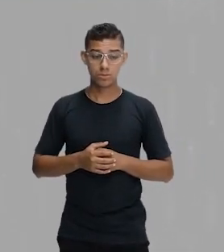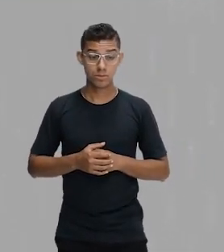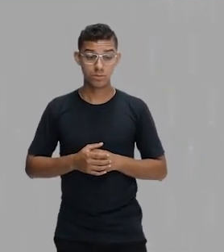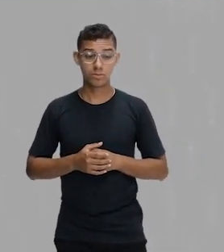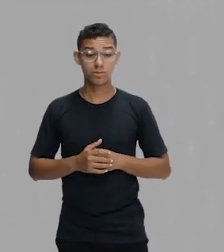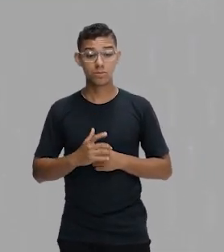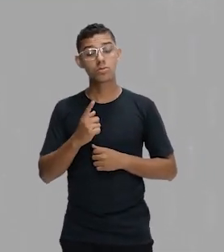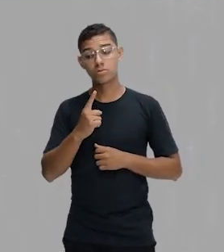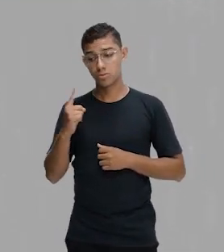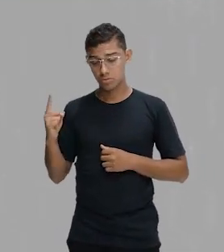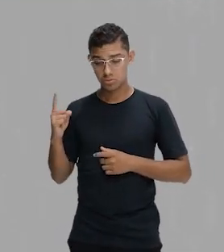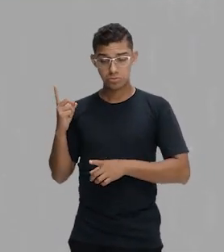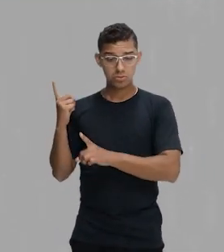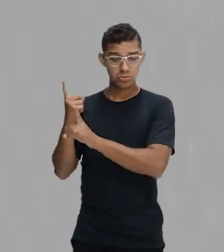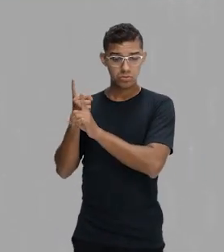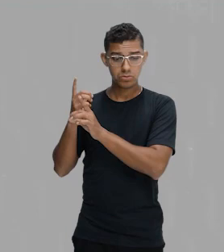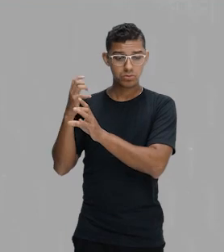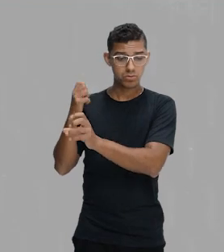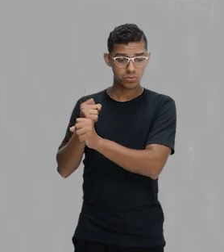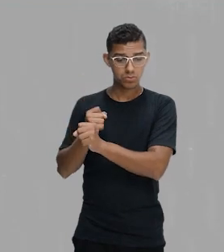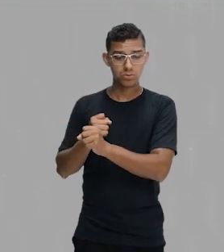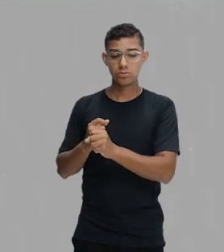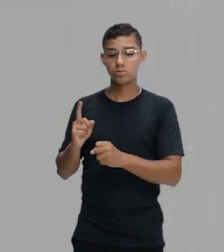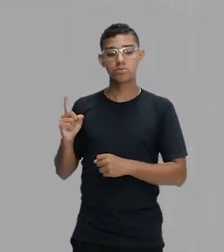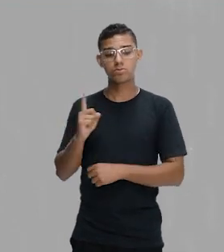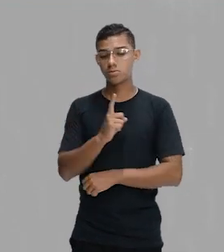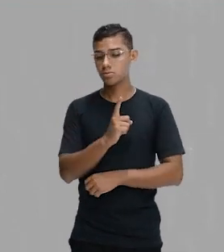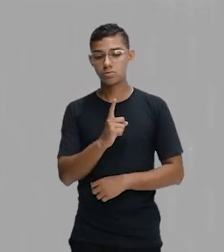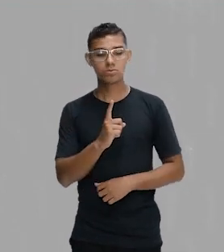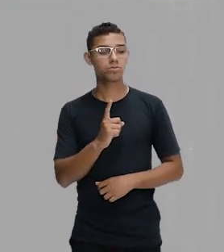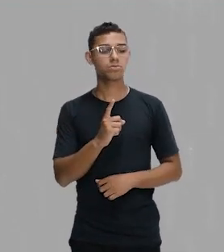esse valor, certo, que ele encontrou não é